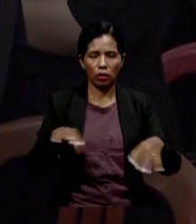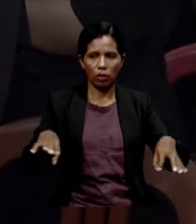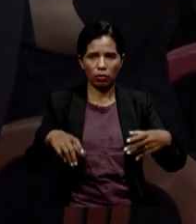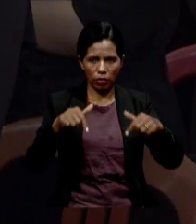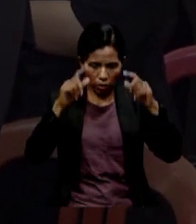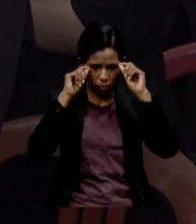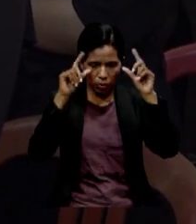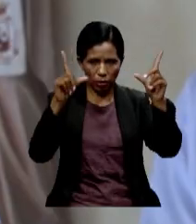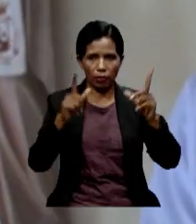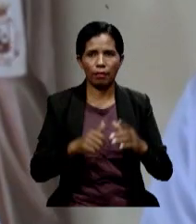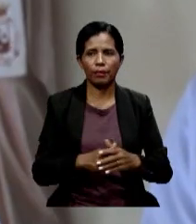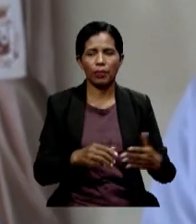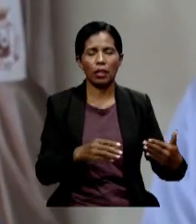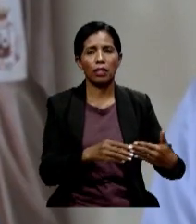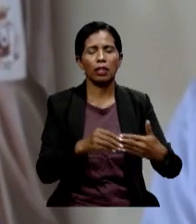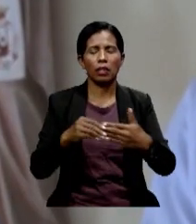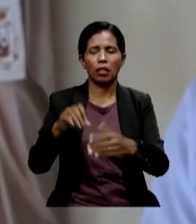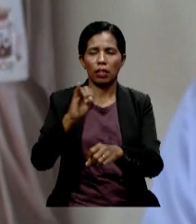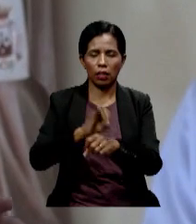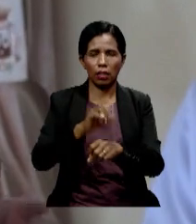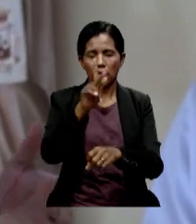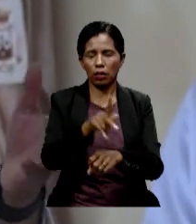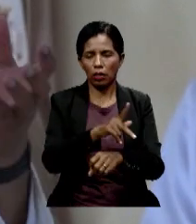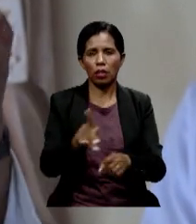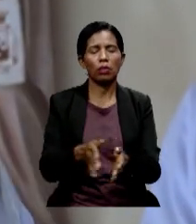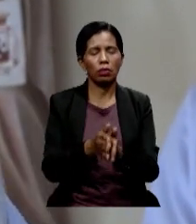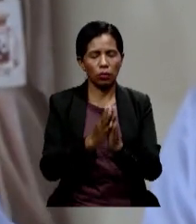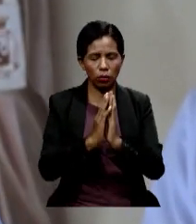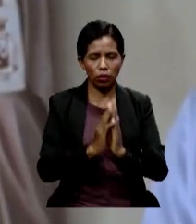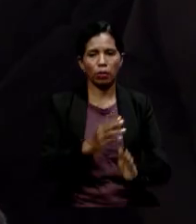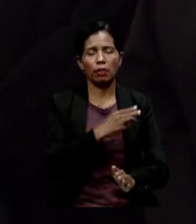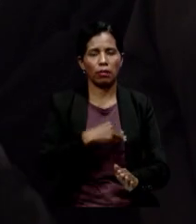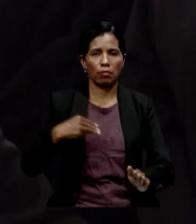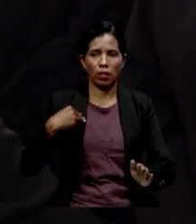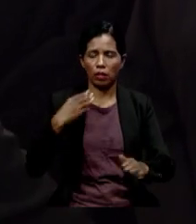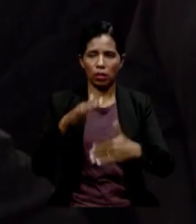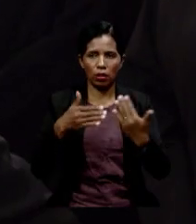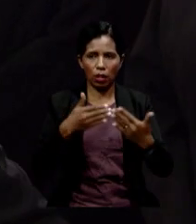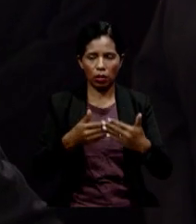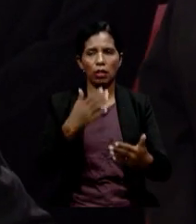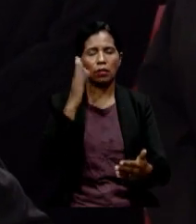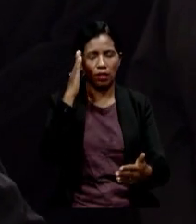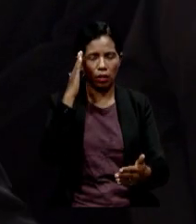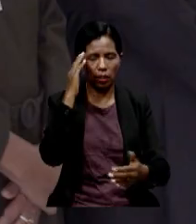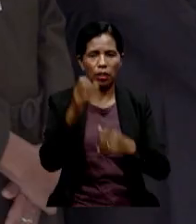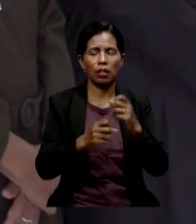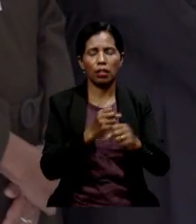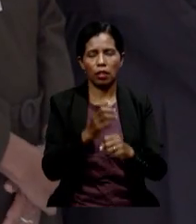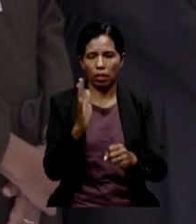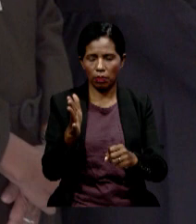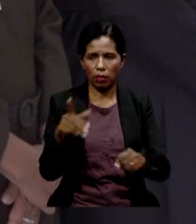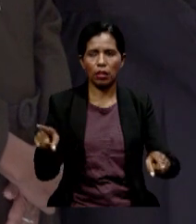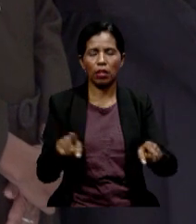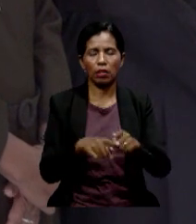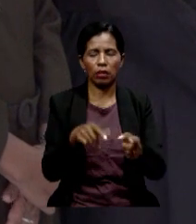Timor-Leste. Líder Igreja Católica ne mos, husu ba Irmãs Carmelita Hotu, atu considera tinan lima nulu ne no dar